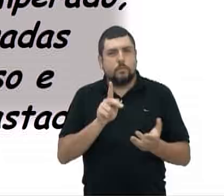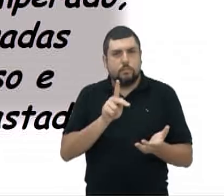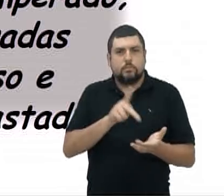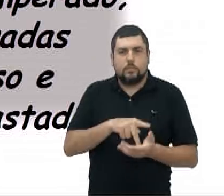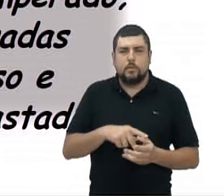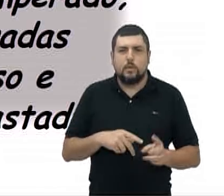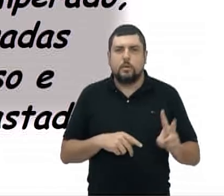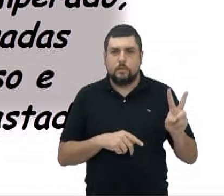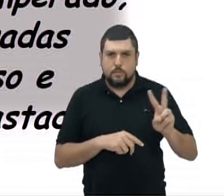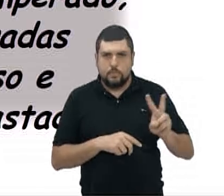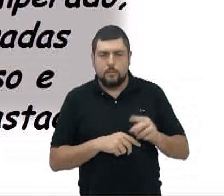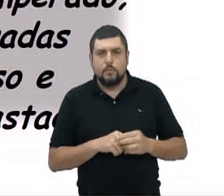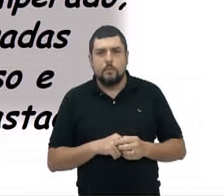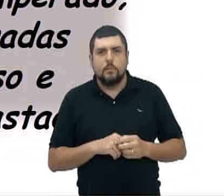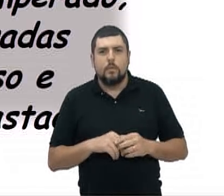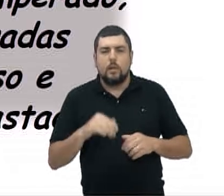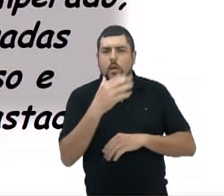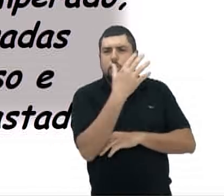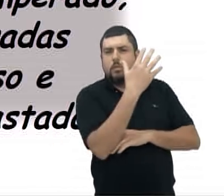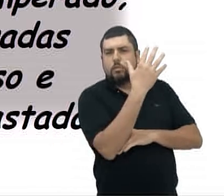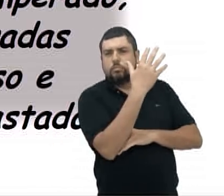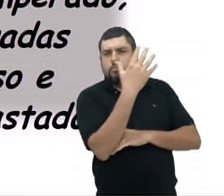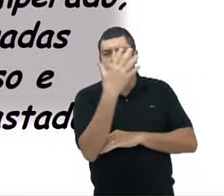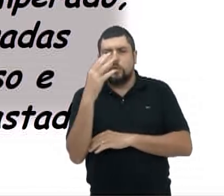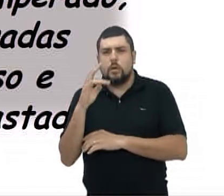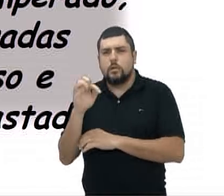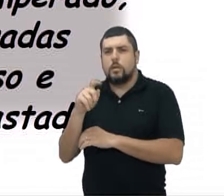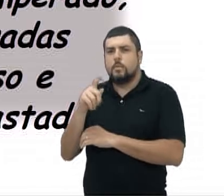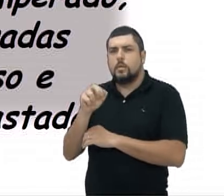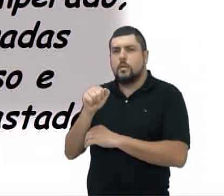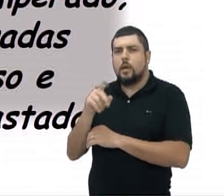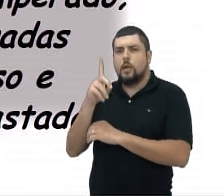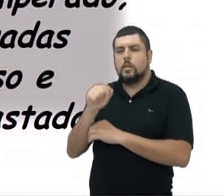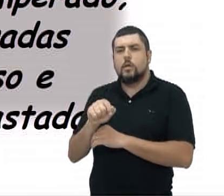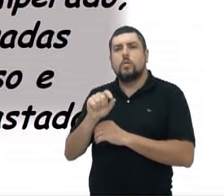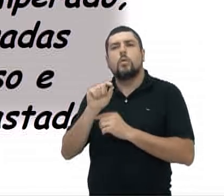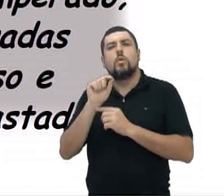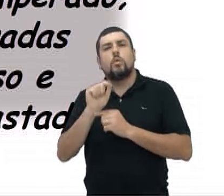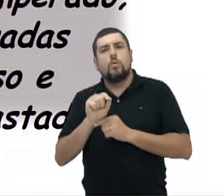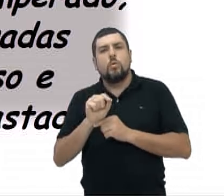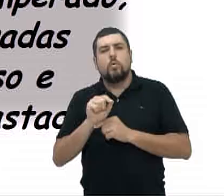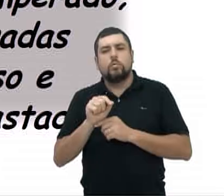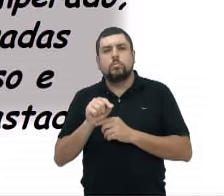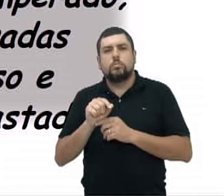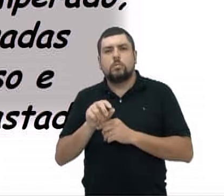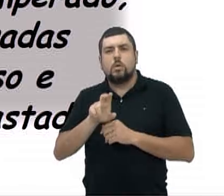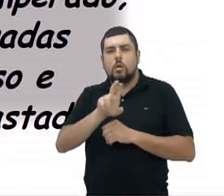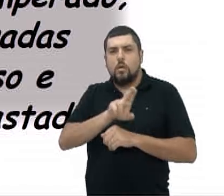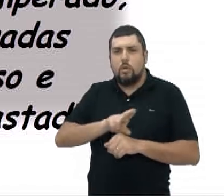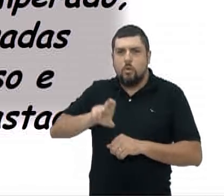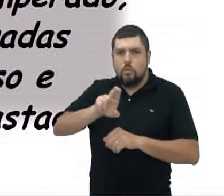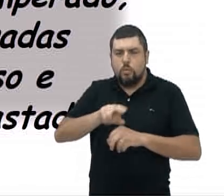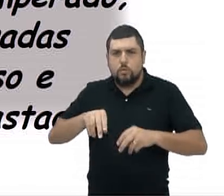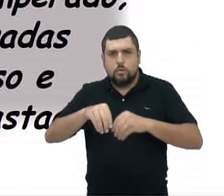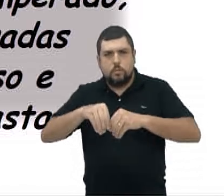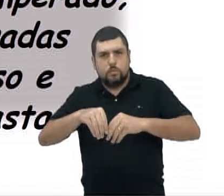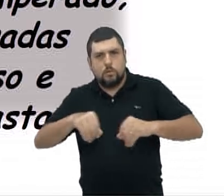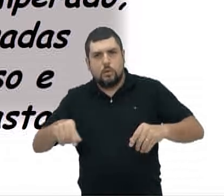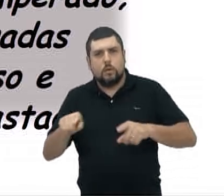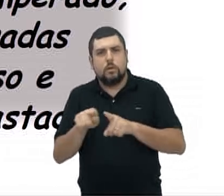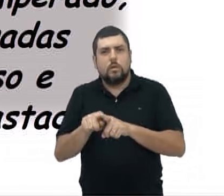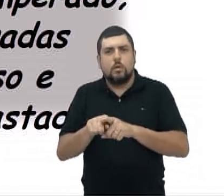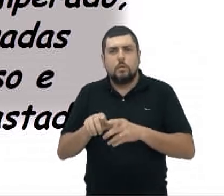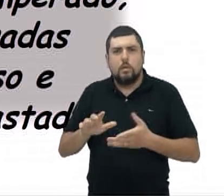florestas temperadas foram sujeitas a grande interferência pelo uso e ocupação do solo e por isso foram